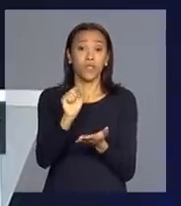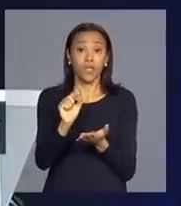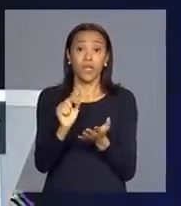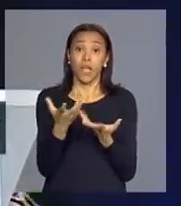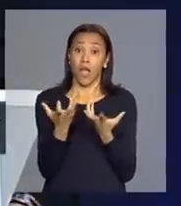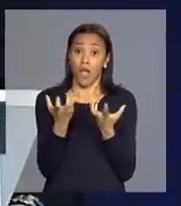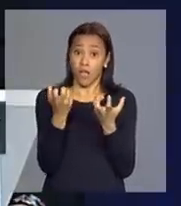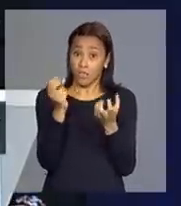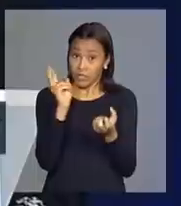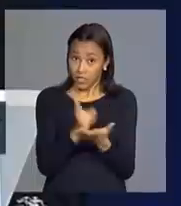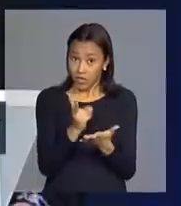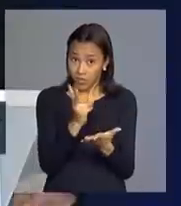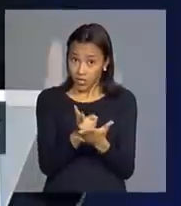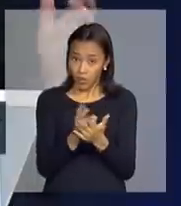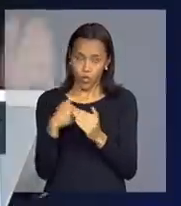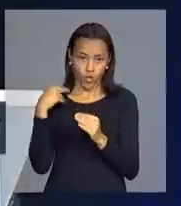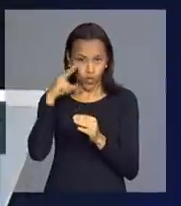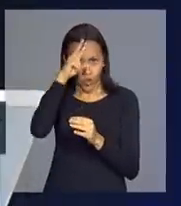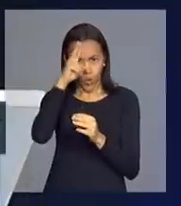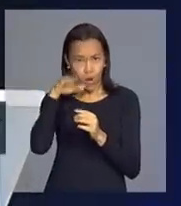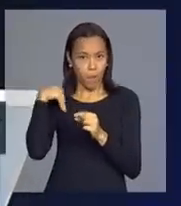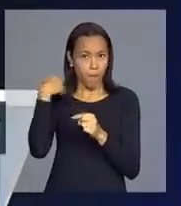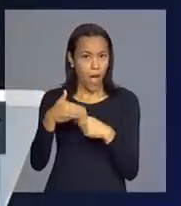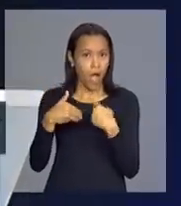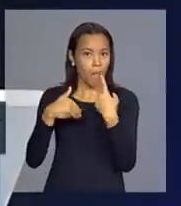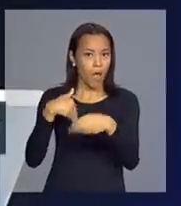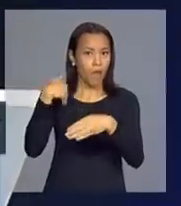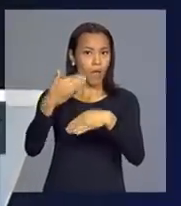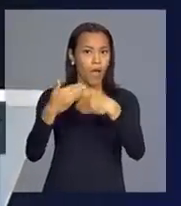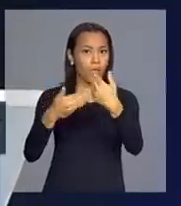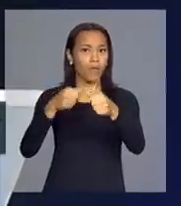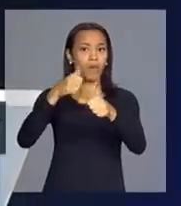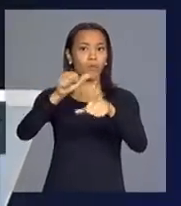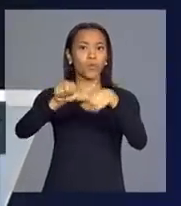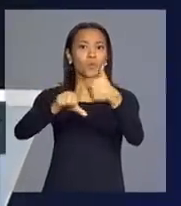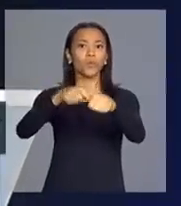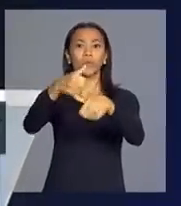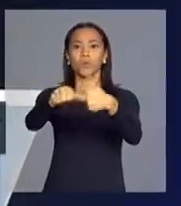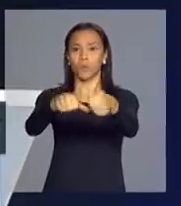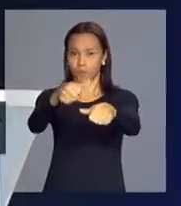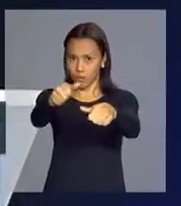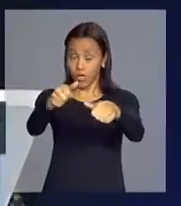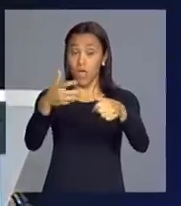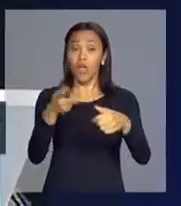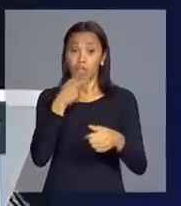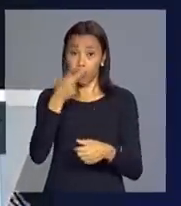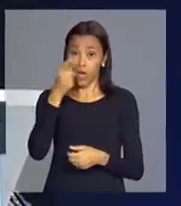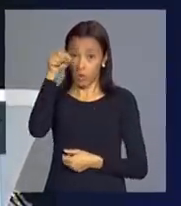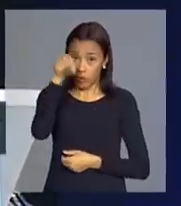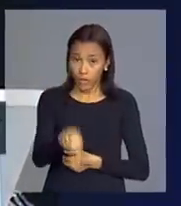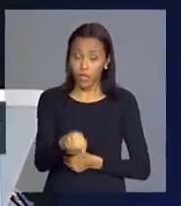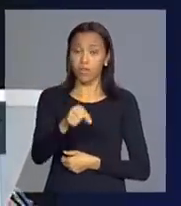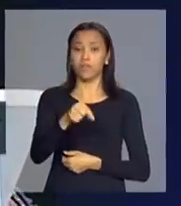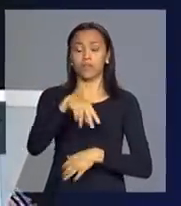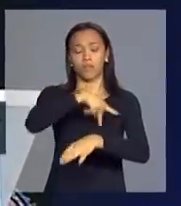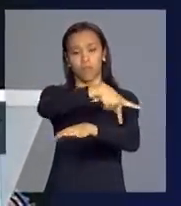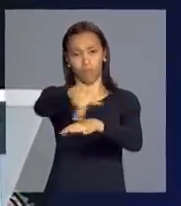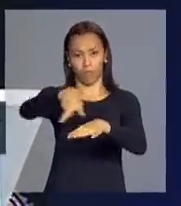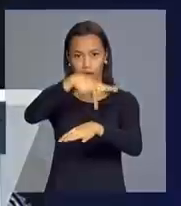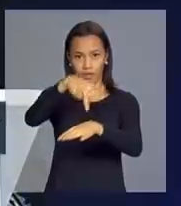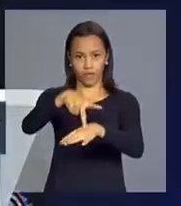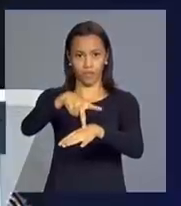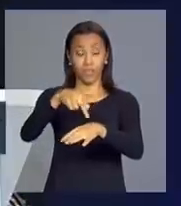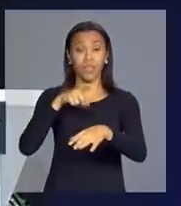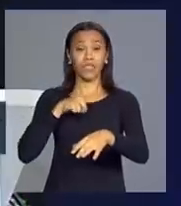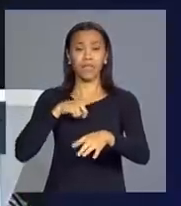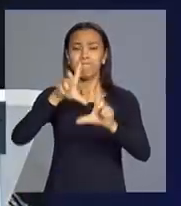a cada momento histórico, as suas características. Eu falo desse país que tem uma das mais